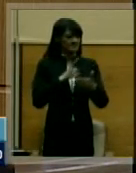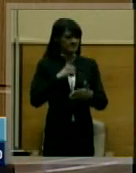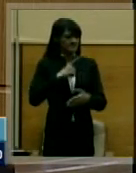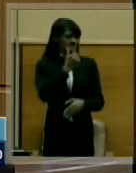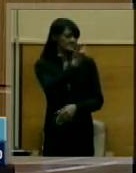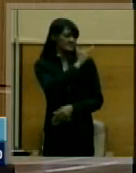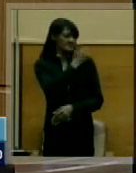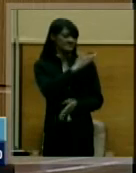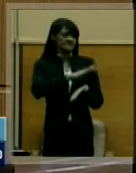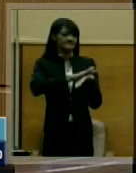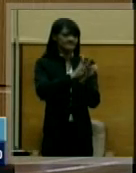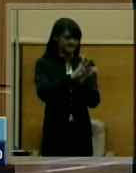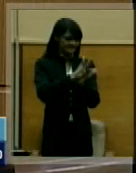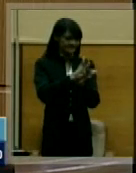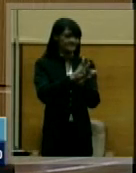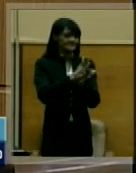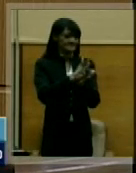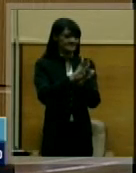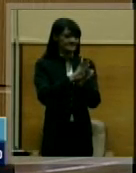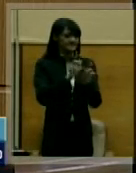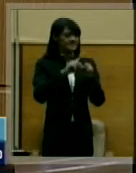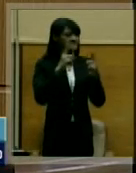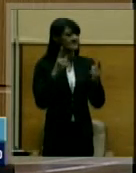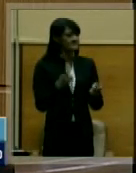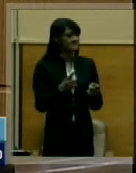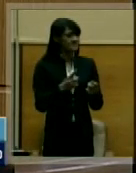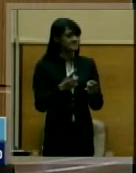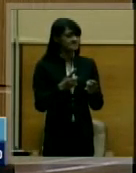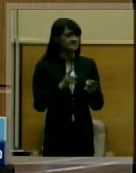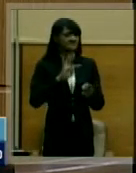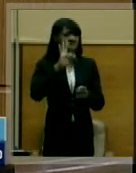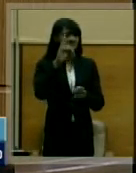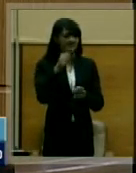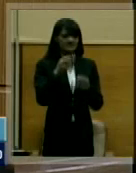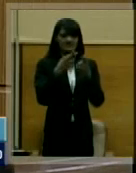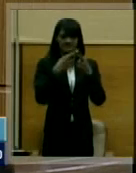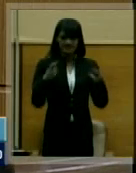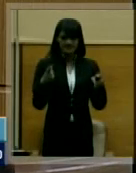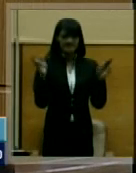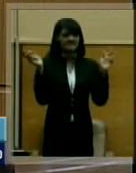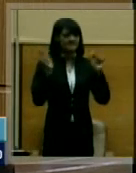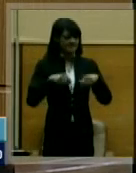da discriminação. Para as primeiras, as soluções, que se não